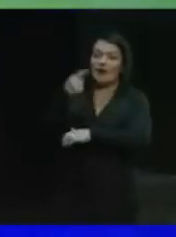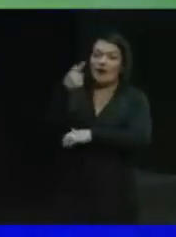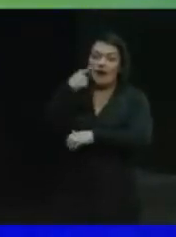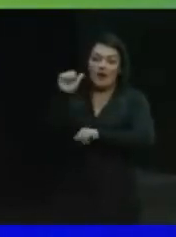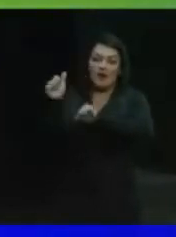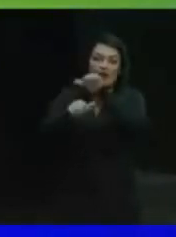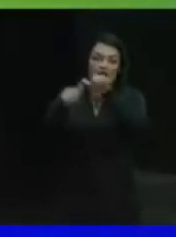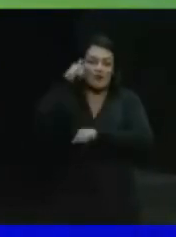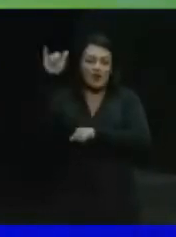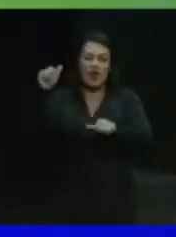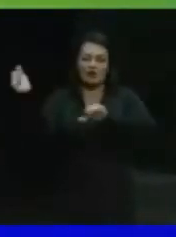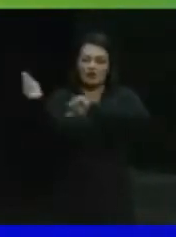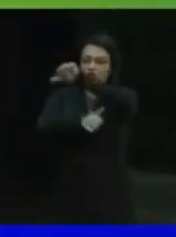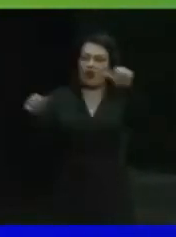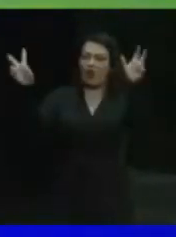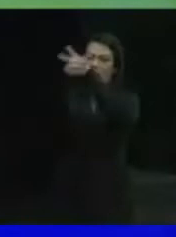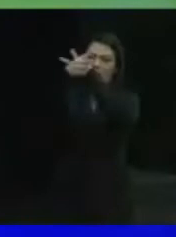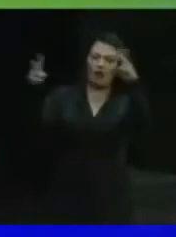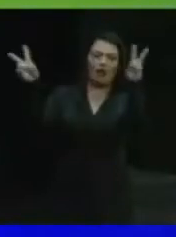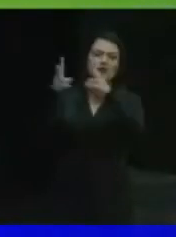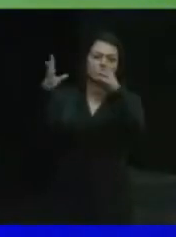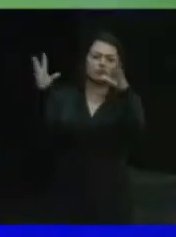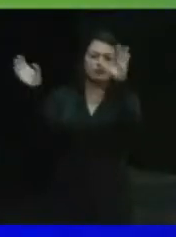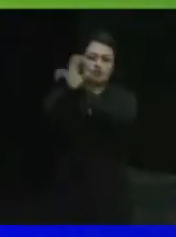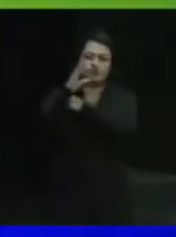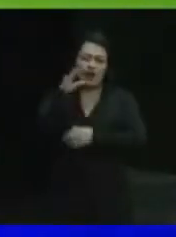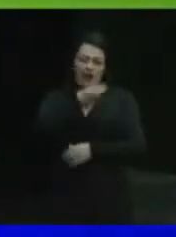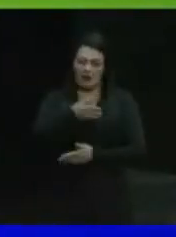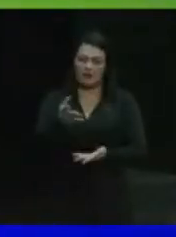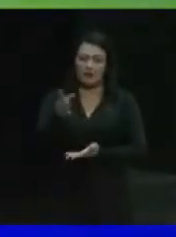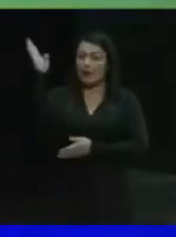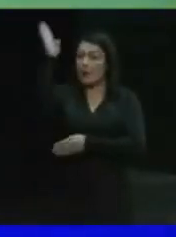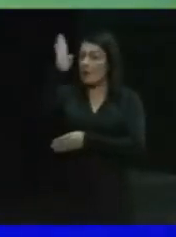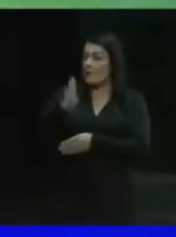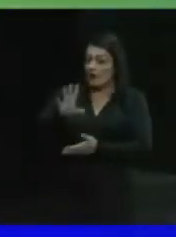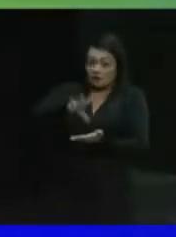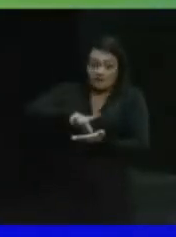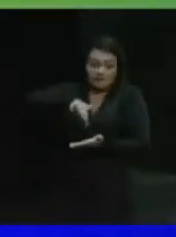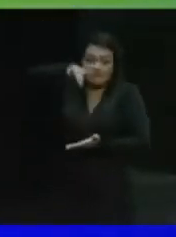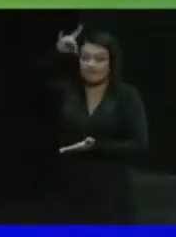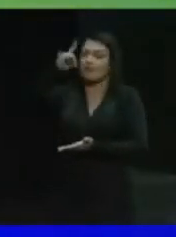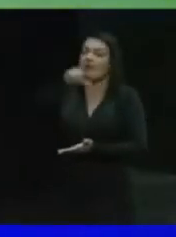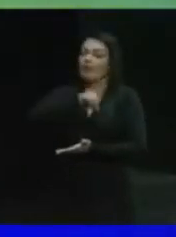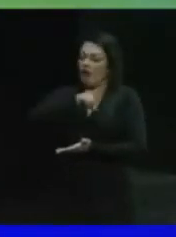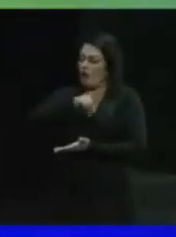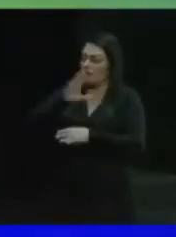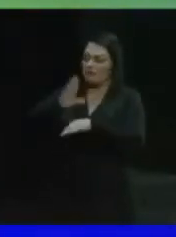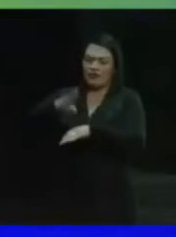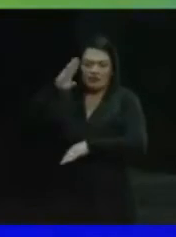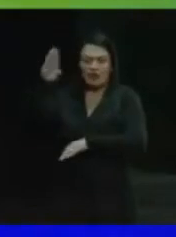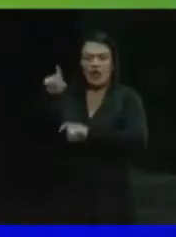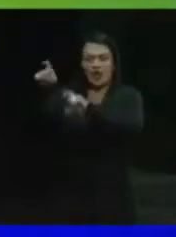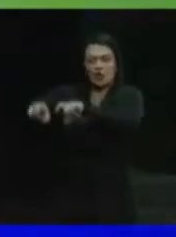O Brasil pode ser não só o celeiro do mundo, com a nossa pujante agricultura,